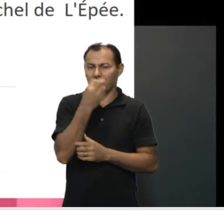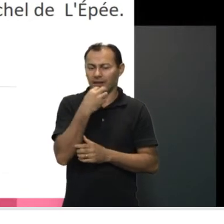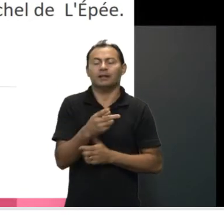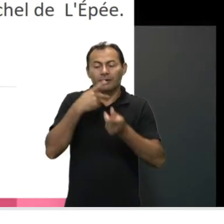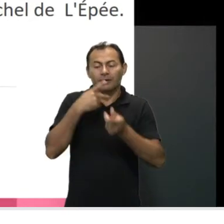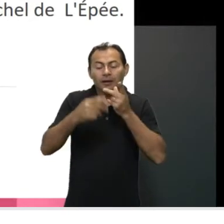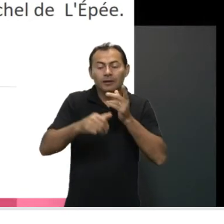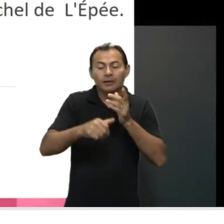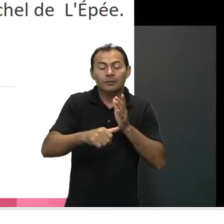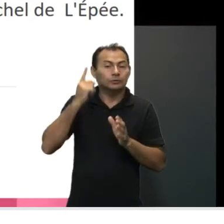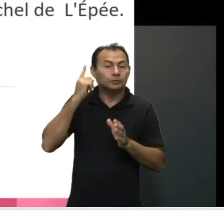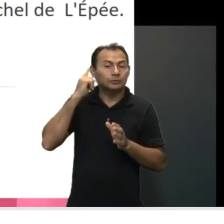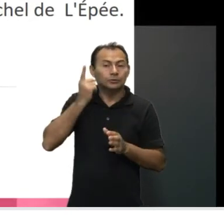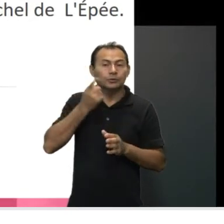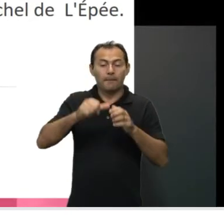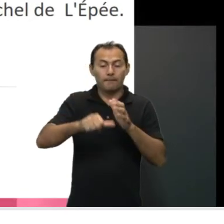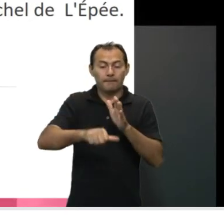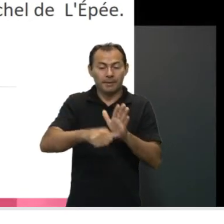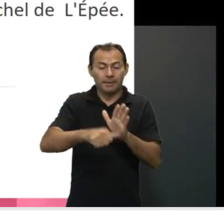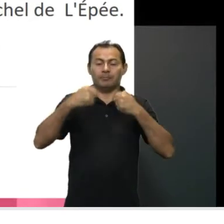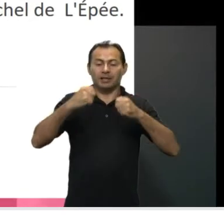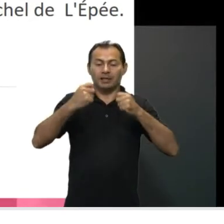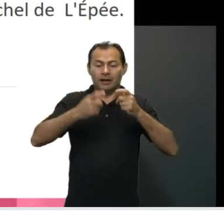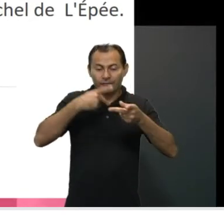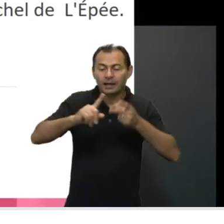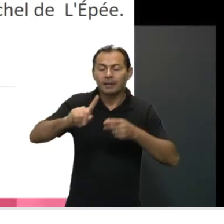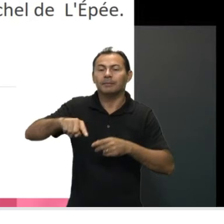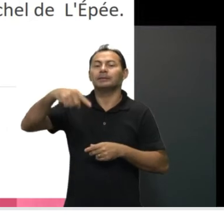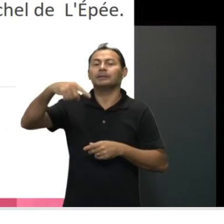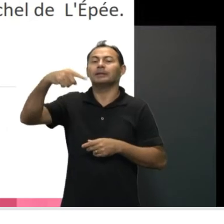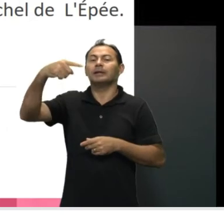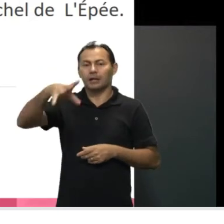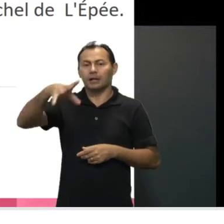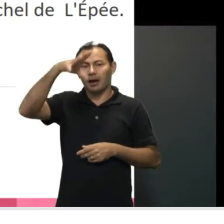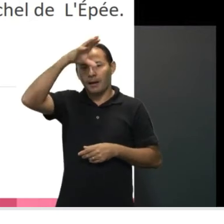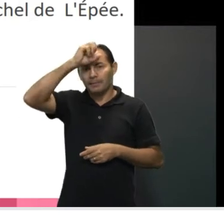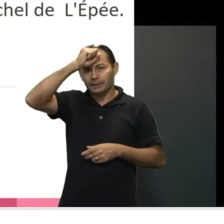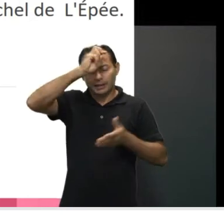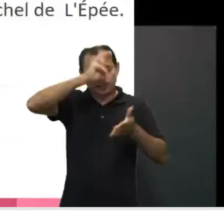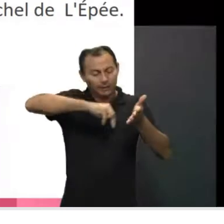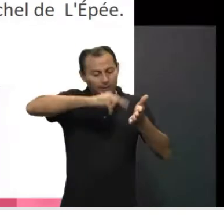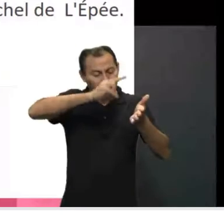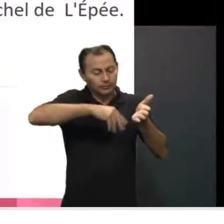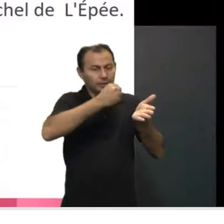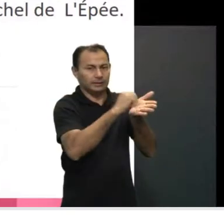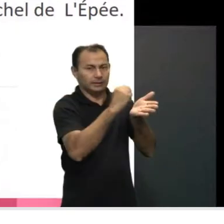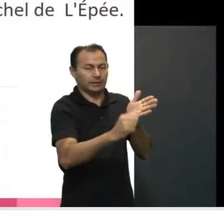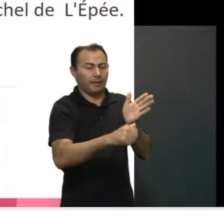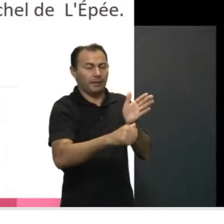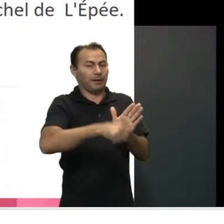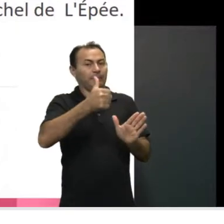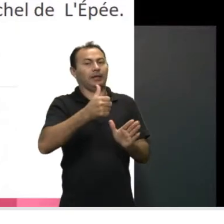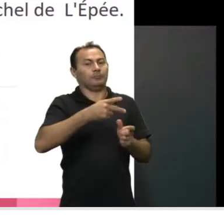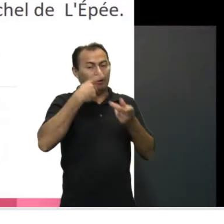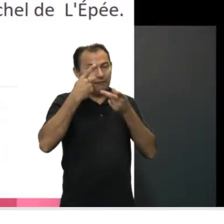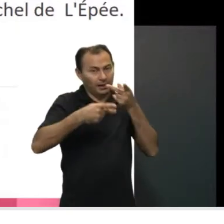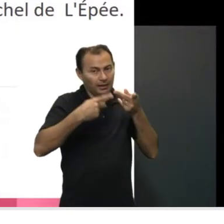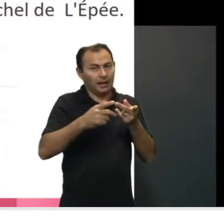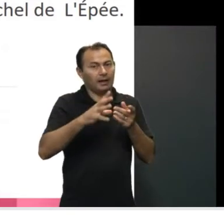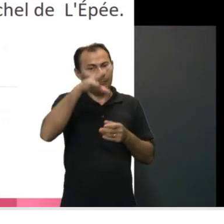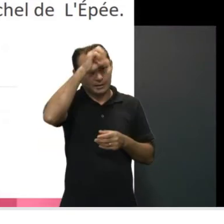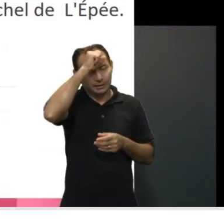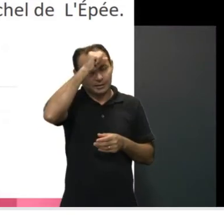né? Para depois aprender a leitura e a escrita. Então, escolas oralistas. Alguns educadores